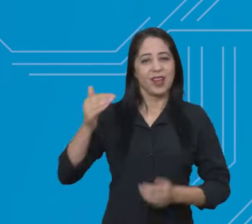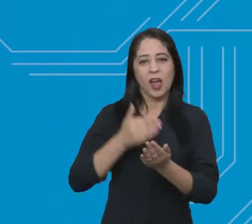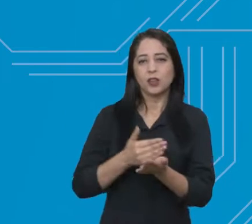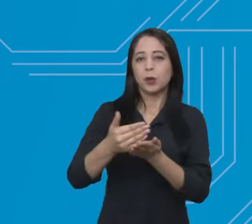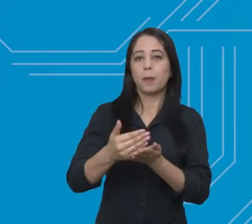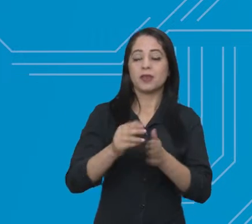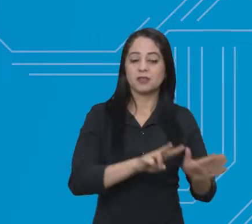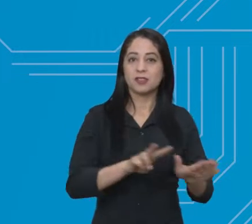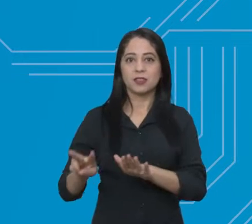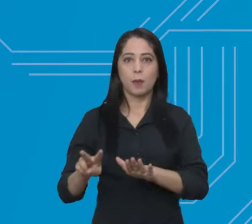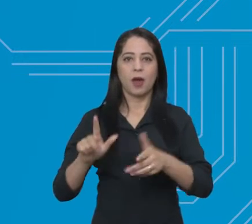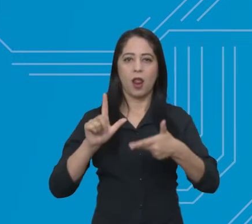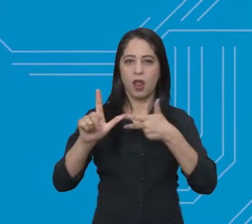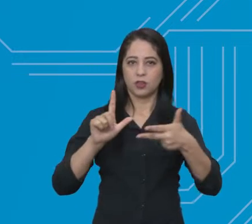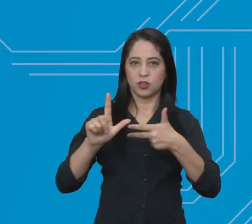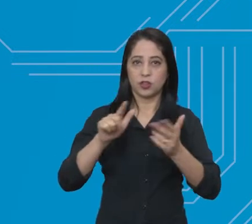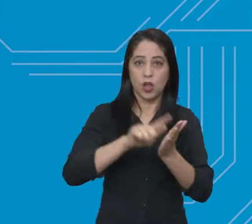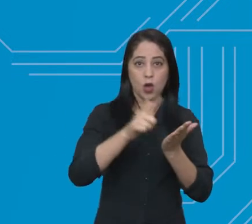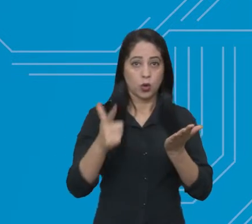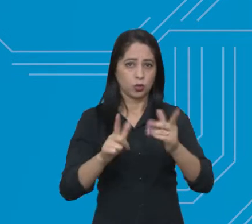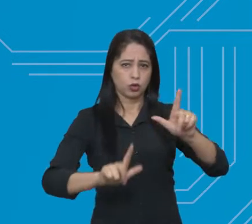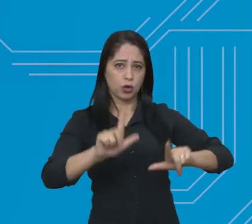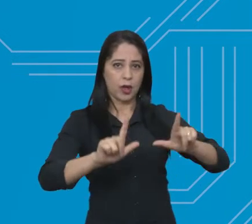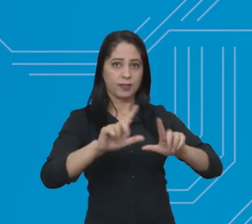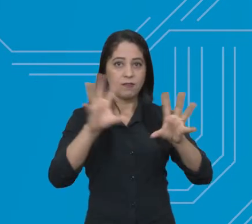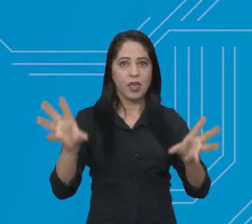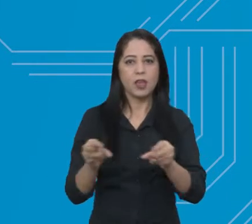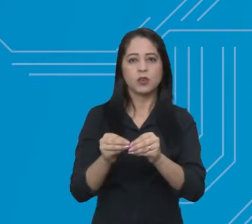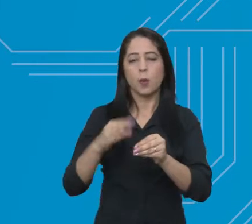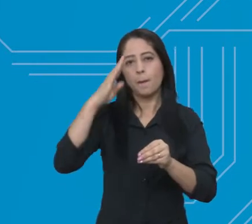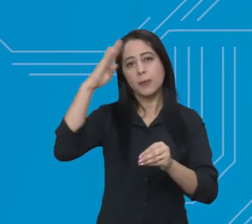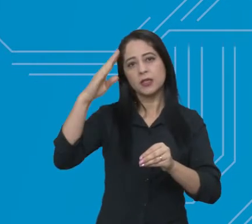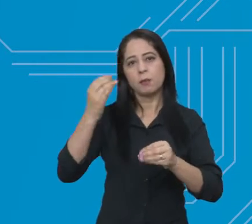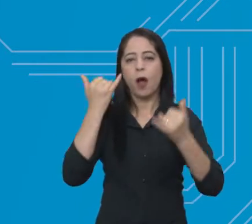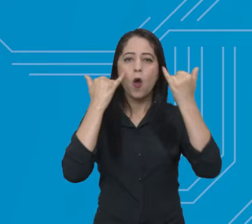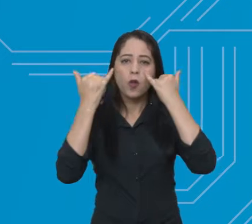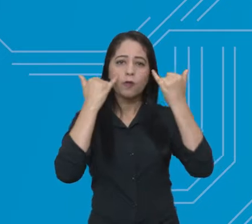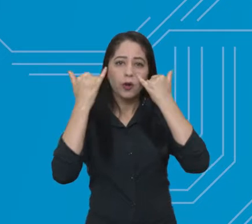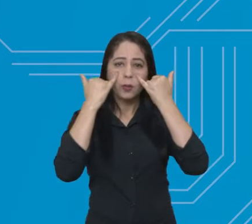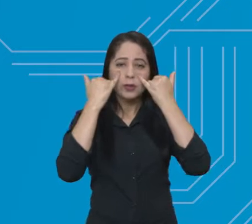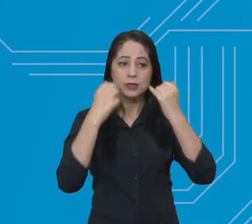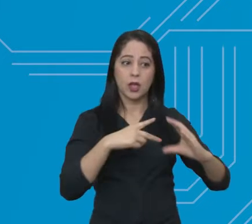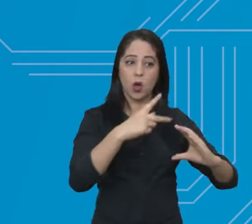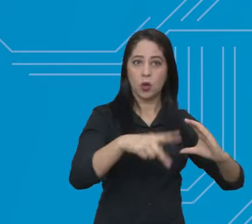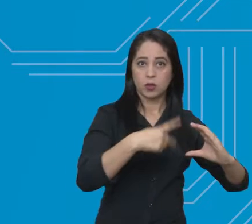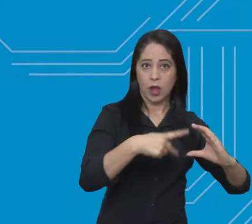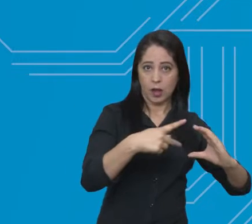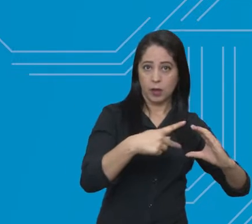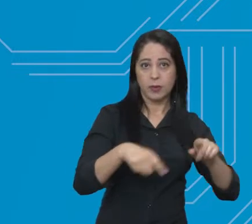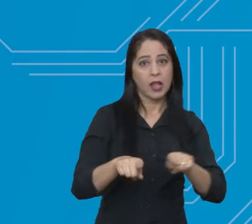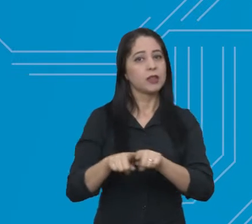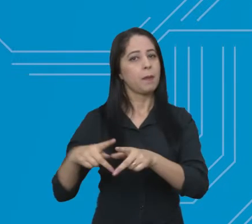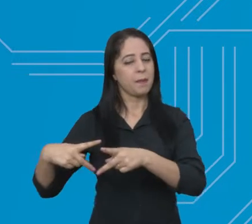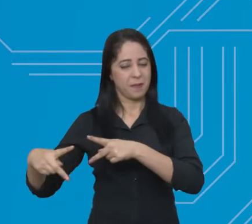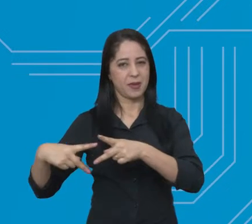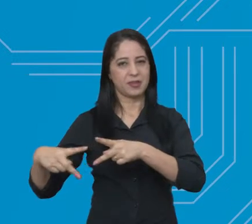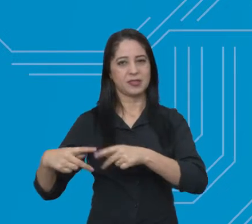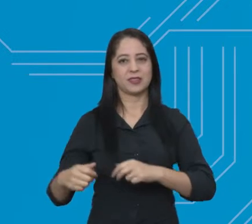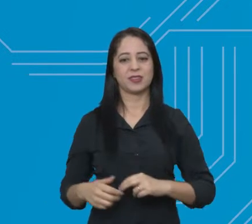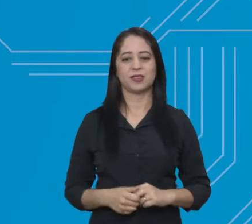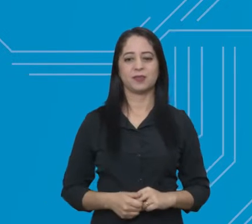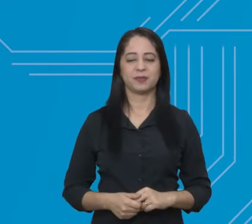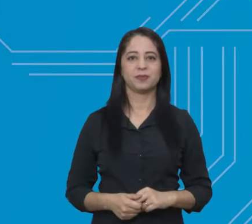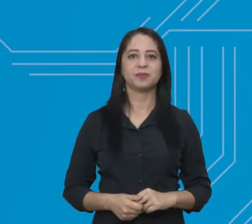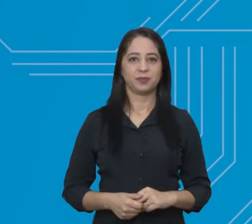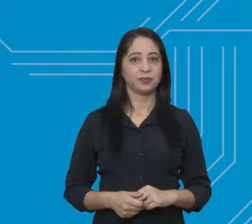Olá, está começando Semana Legislativa, o nosso telejornal com um resumo das principais notícias que marcaram a semana aqui na